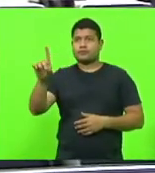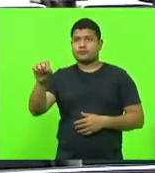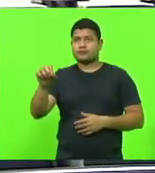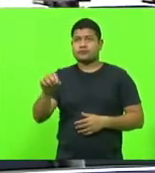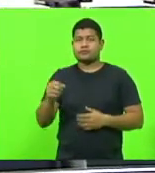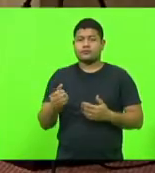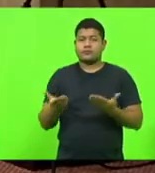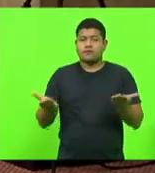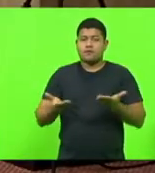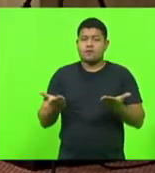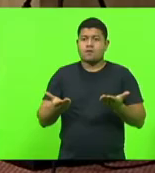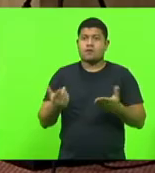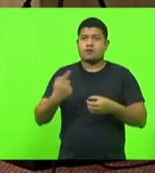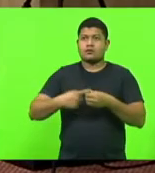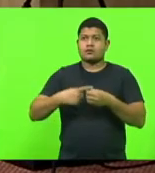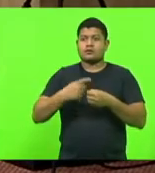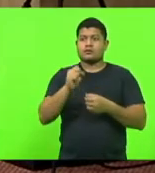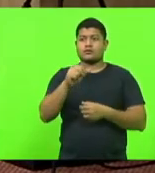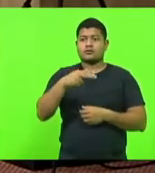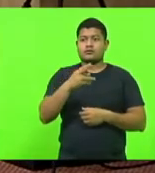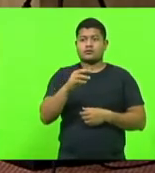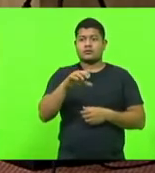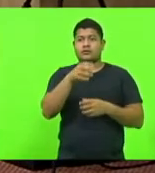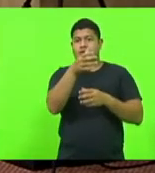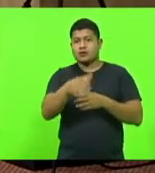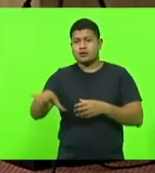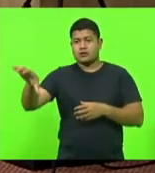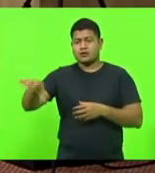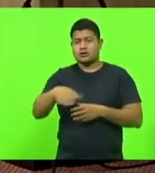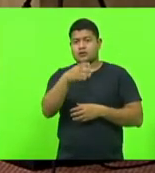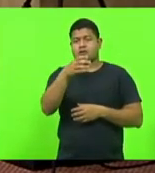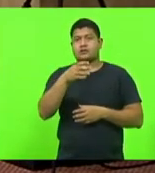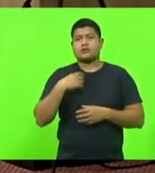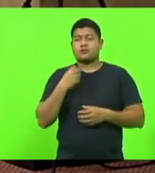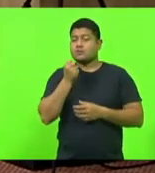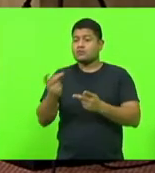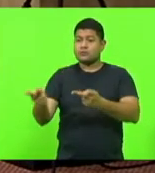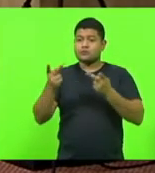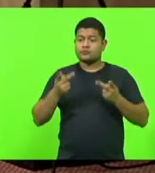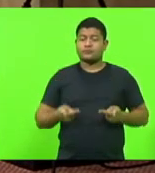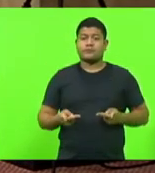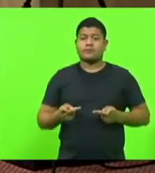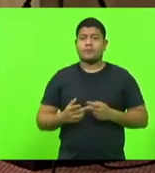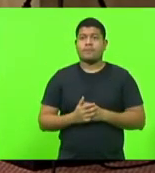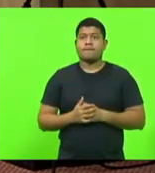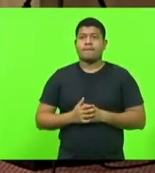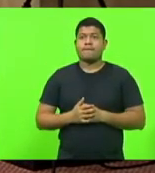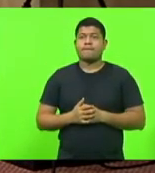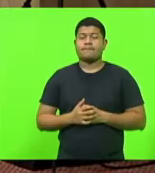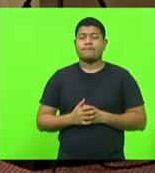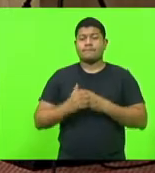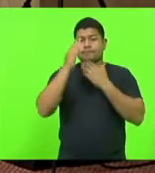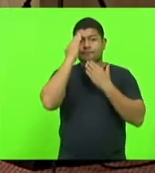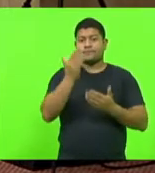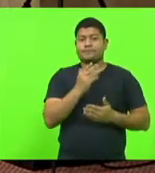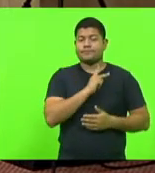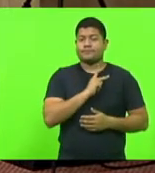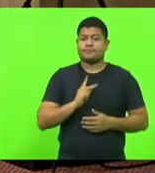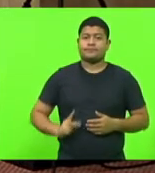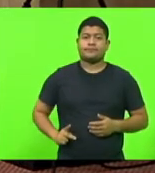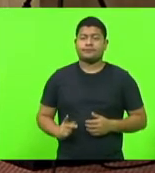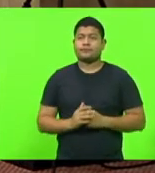conosco, e lhe dar as boas-vindas. Seja bem-vindo aí, vereador. Obrigado, senhor presidente. Seja bem-vindo,